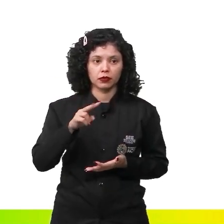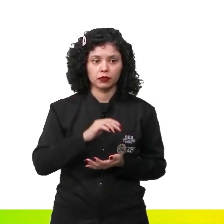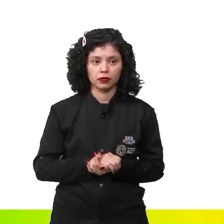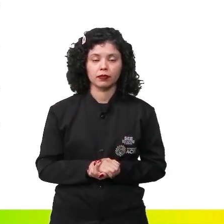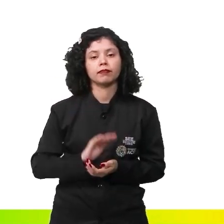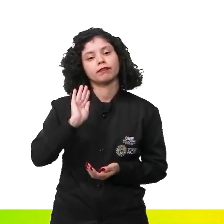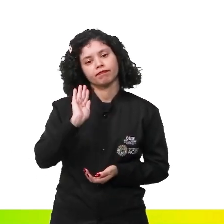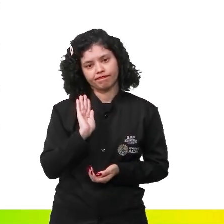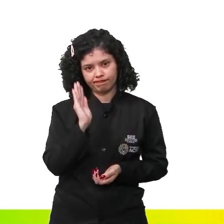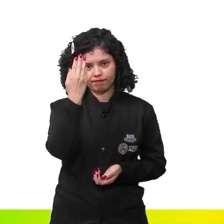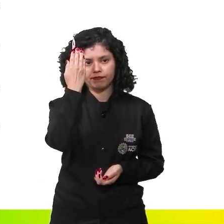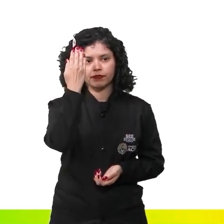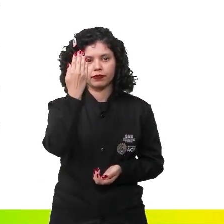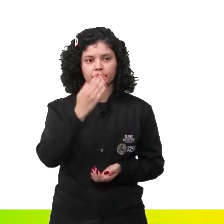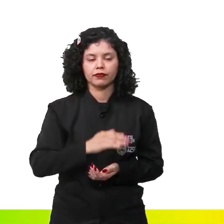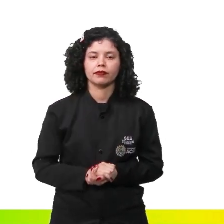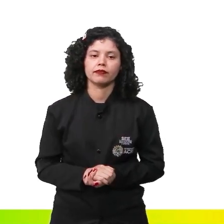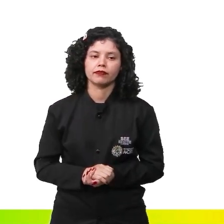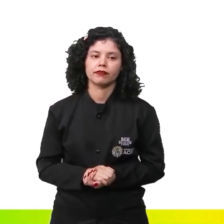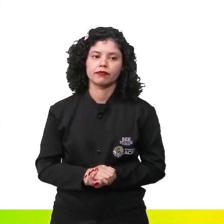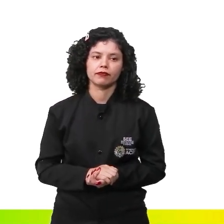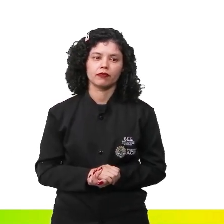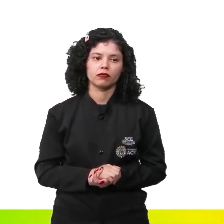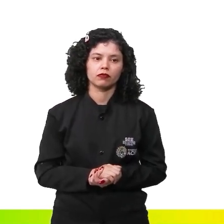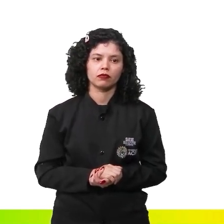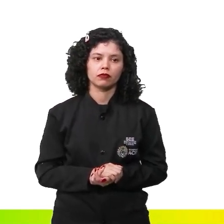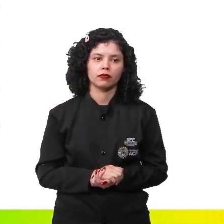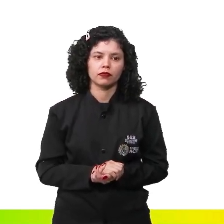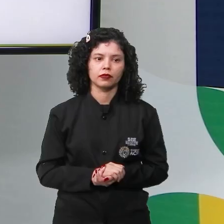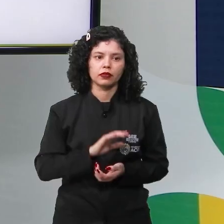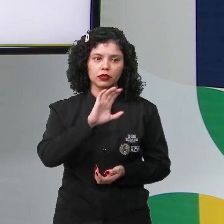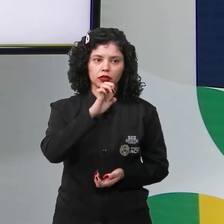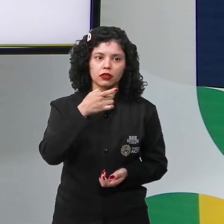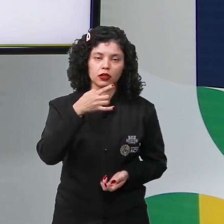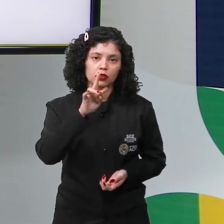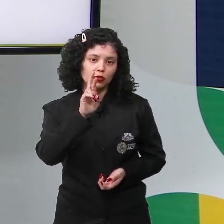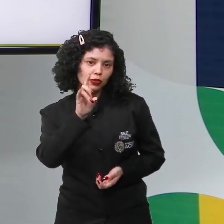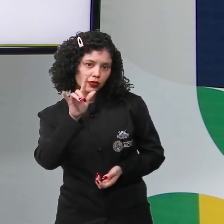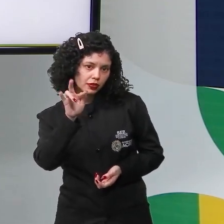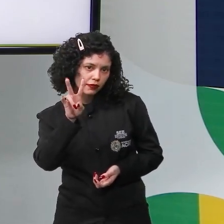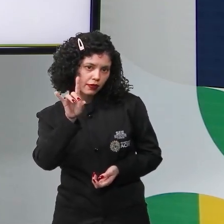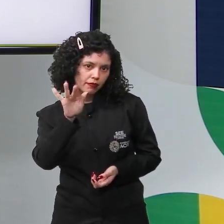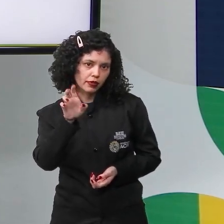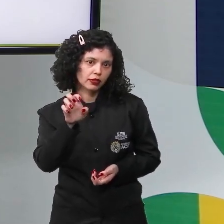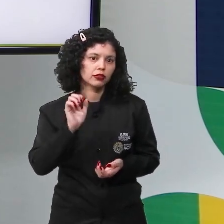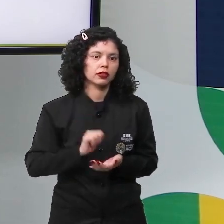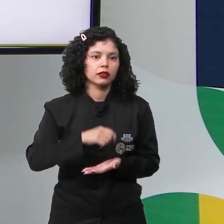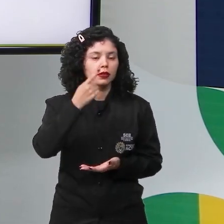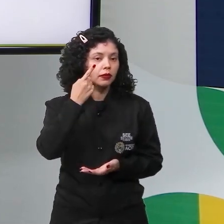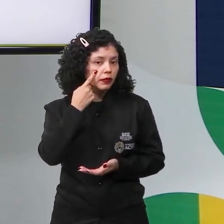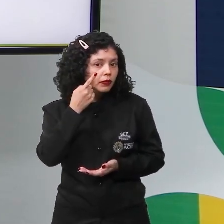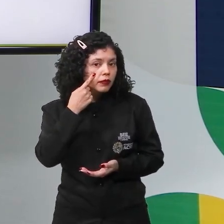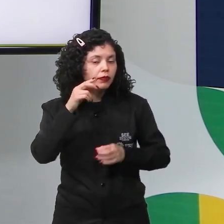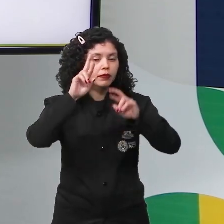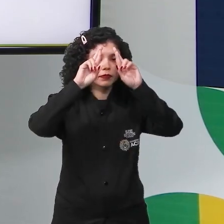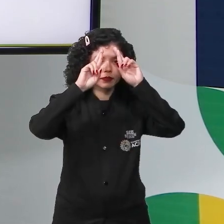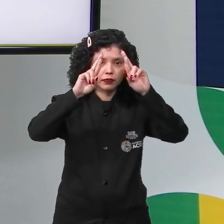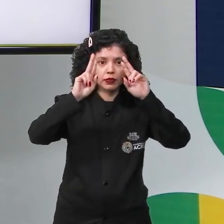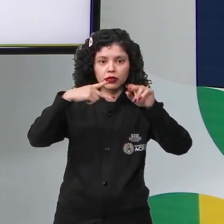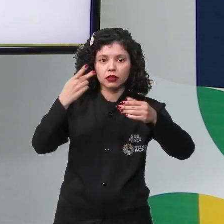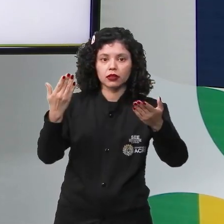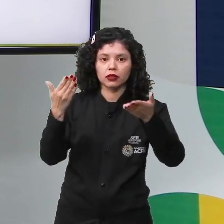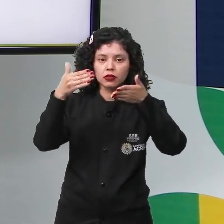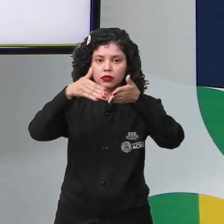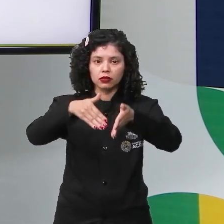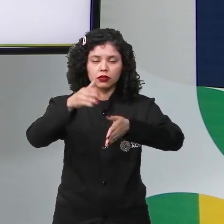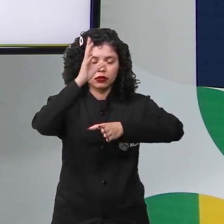visualizar. A afirmação está falsa, ou seja, nós aprendemos a respeito desse nosso